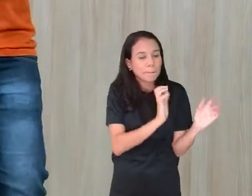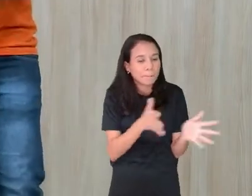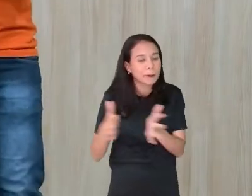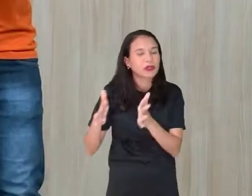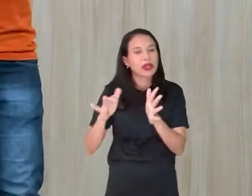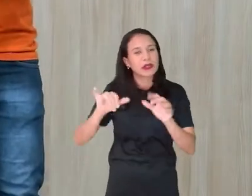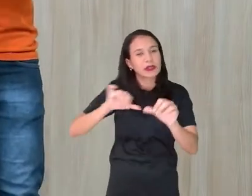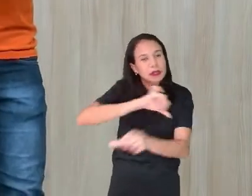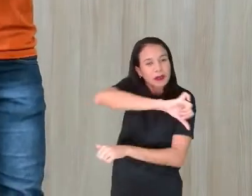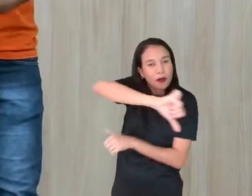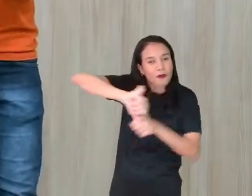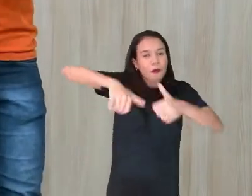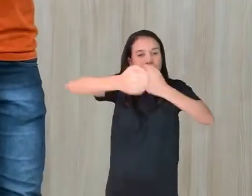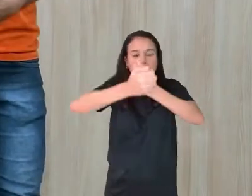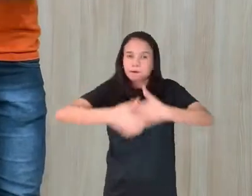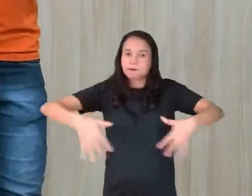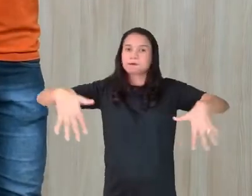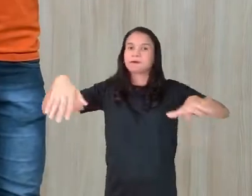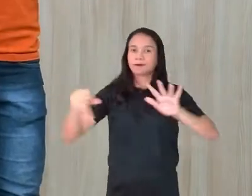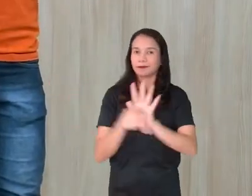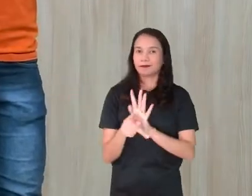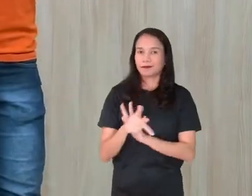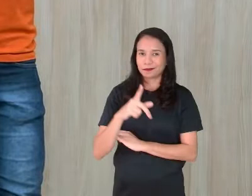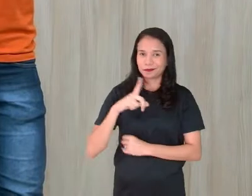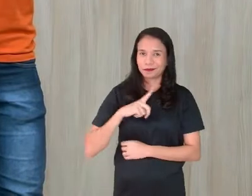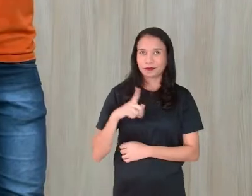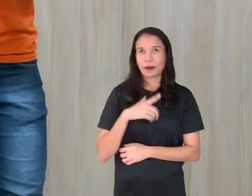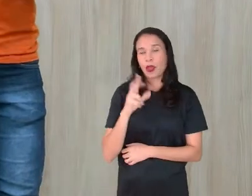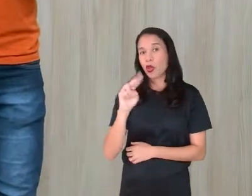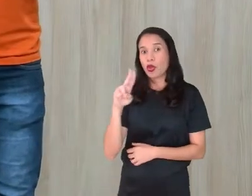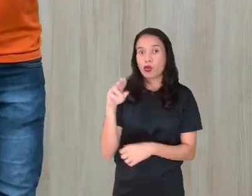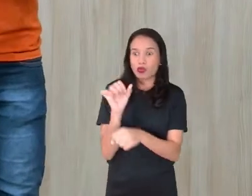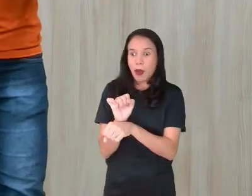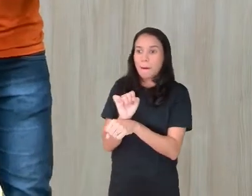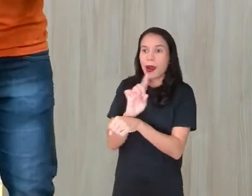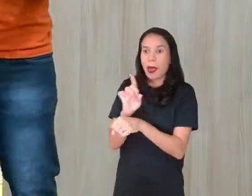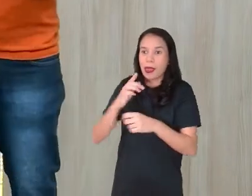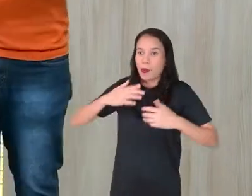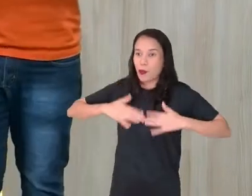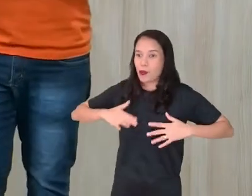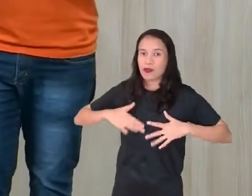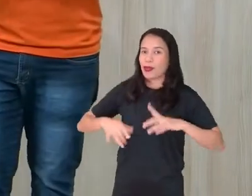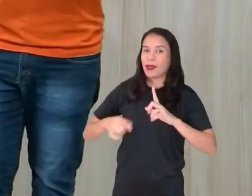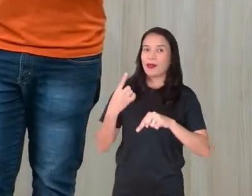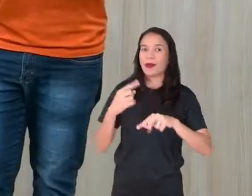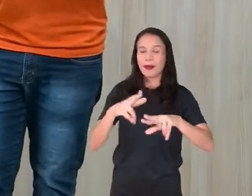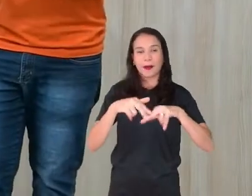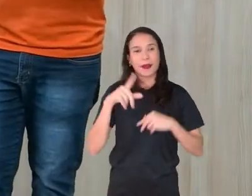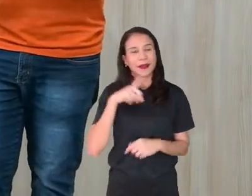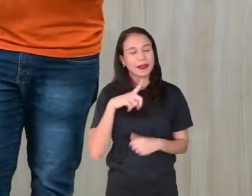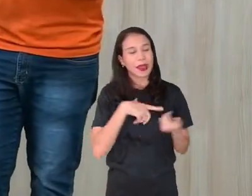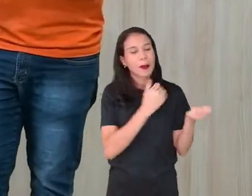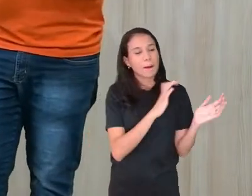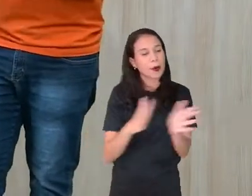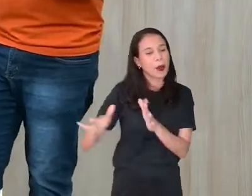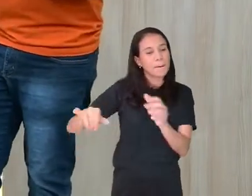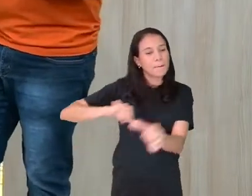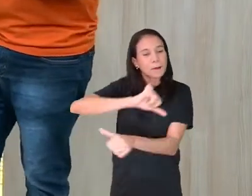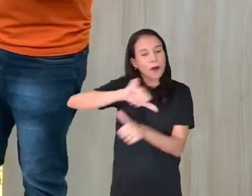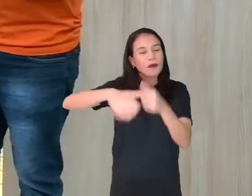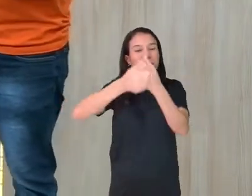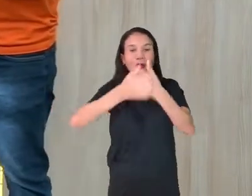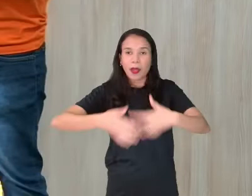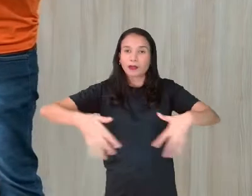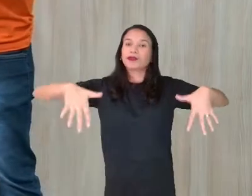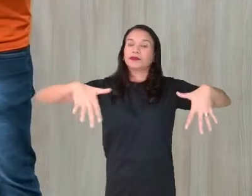processo de transformação natural, né? A natureza ela não para, ela não descansa, tá? Então, vão estar ali no processo de modificação